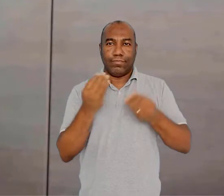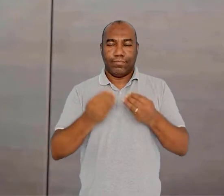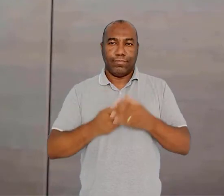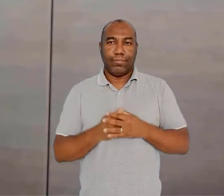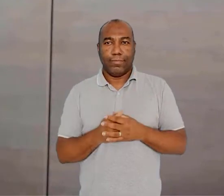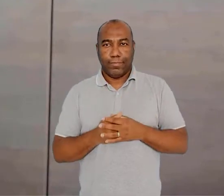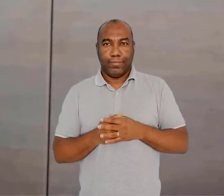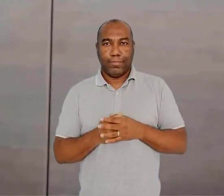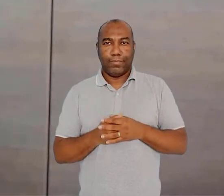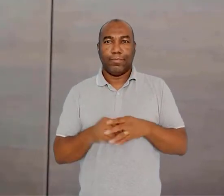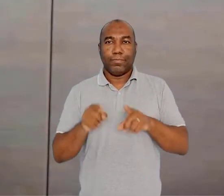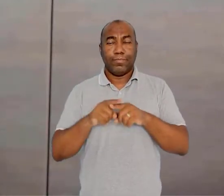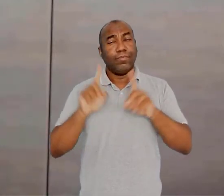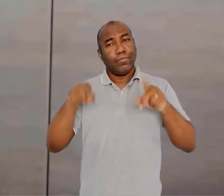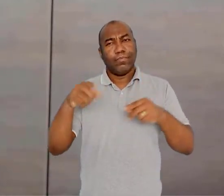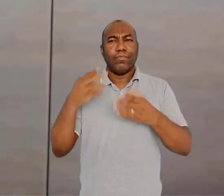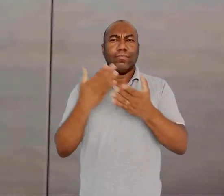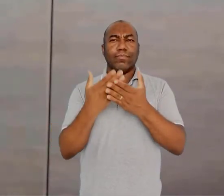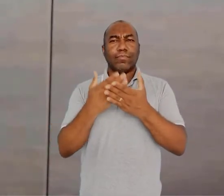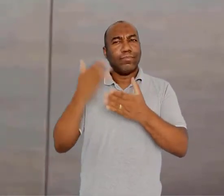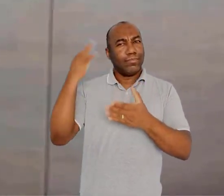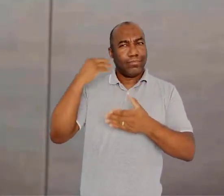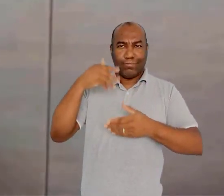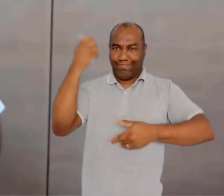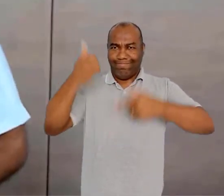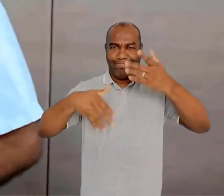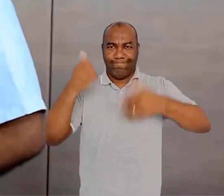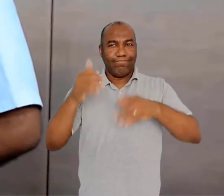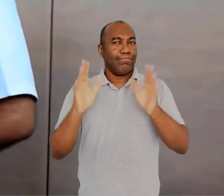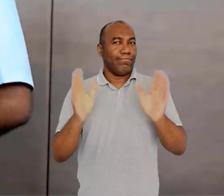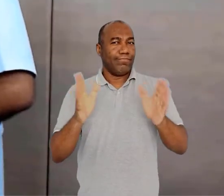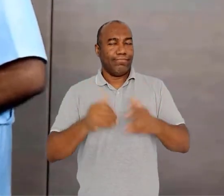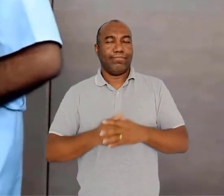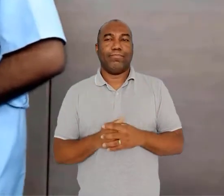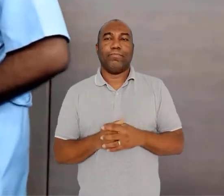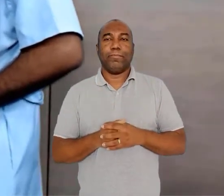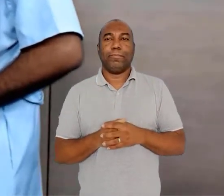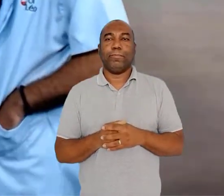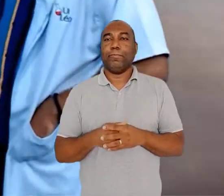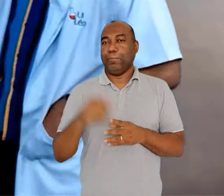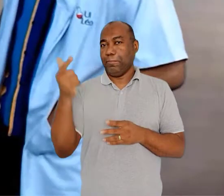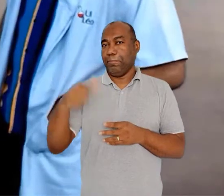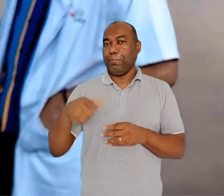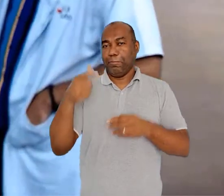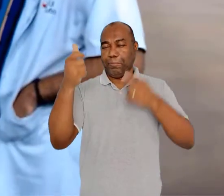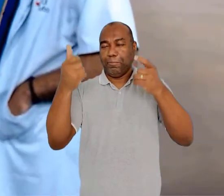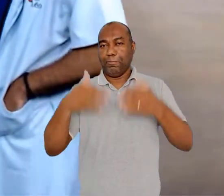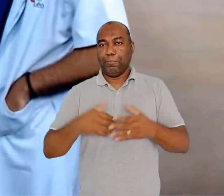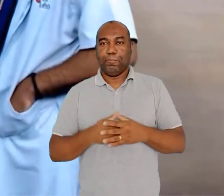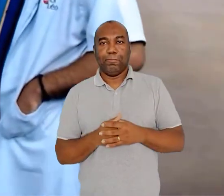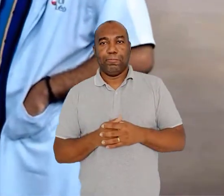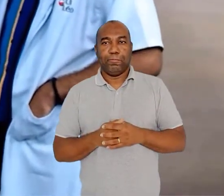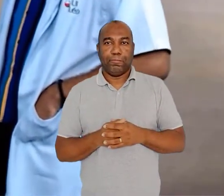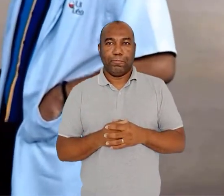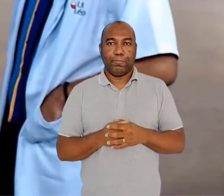Isso aqui é uma revisão da aula passada. Tranquilinho? A gente pode ir lá? Então vamos continuar nossos estudos de